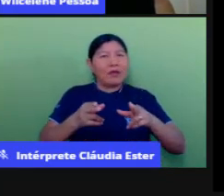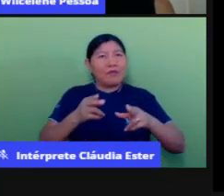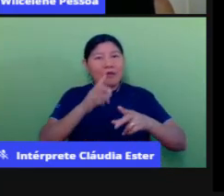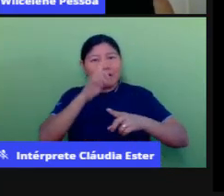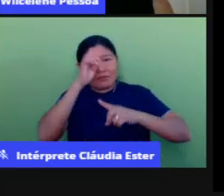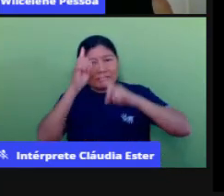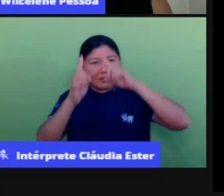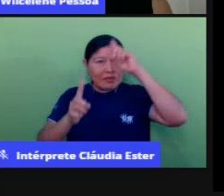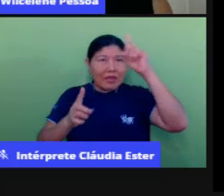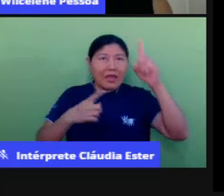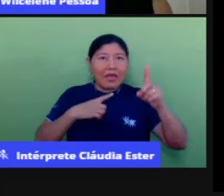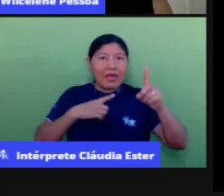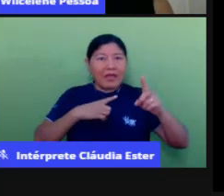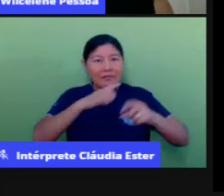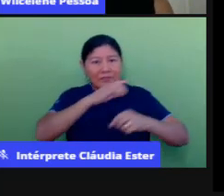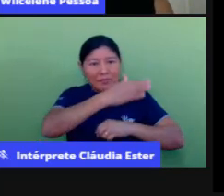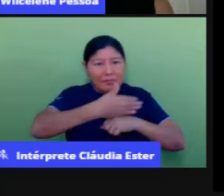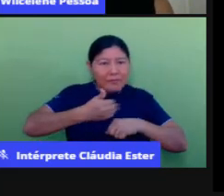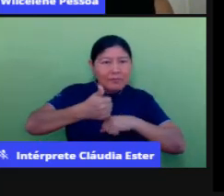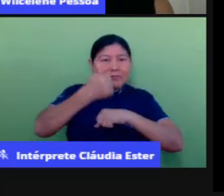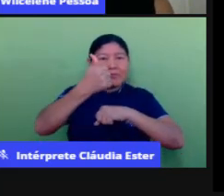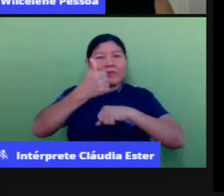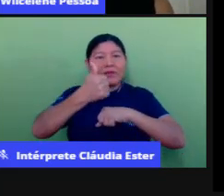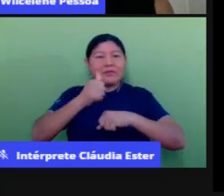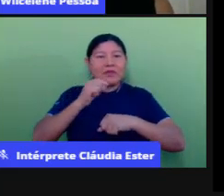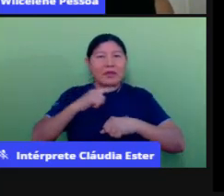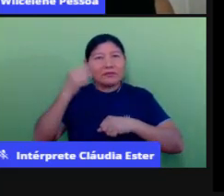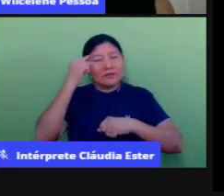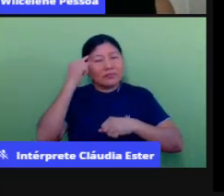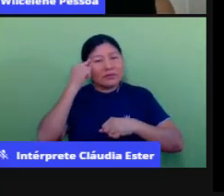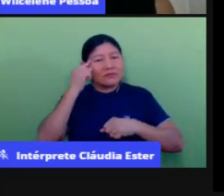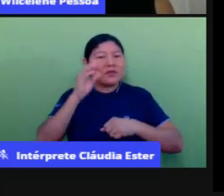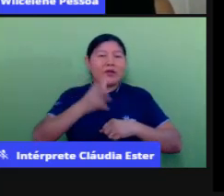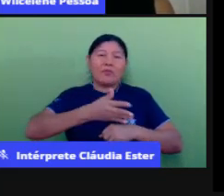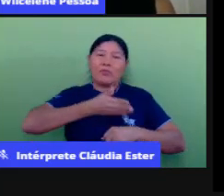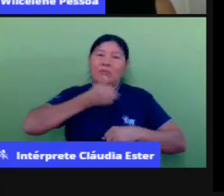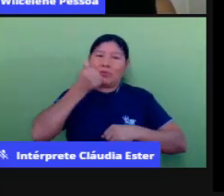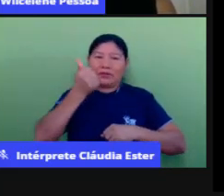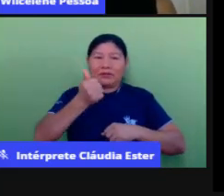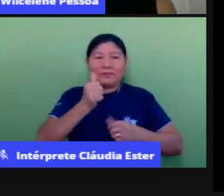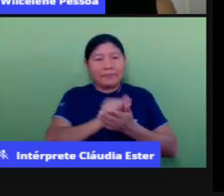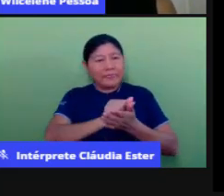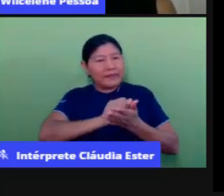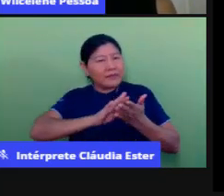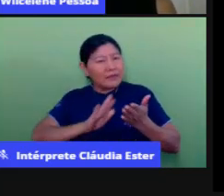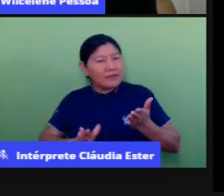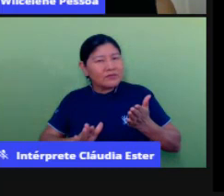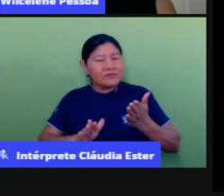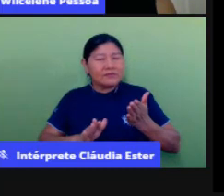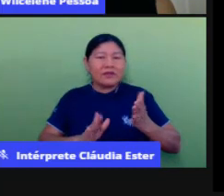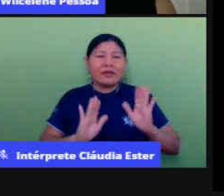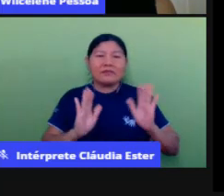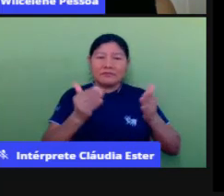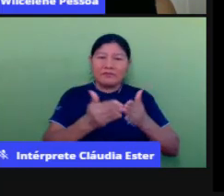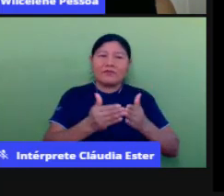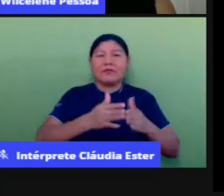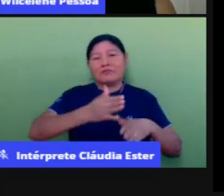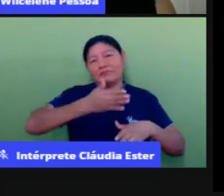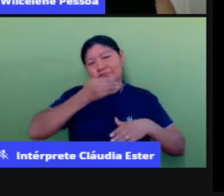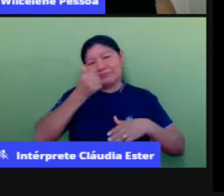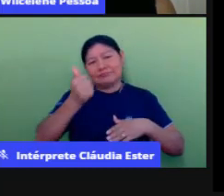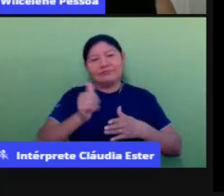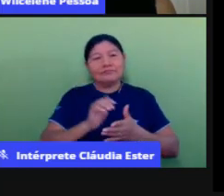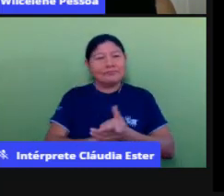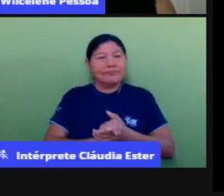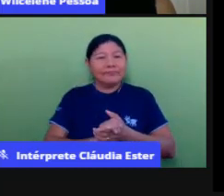nosso direcionamento, que foi o que mais alterou, né? O direcionamento das atividades são diferentes. Mas a intenção,